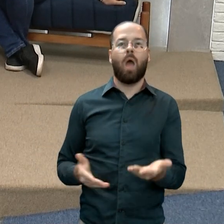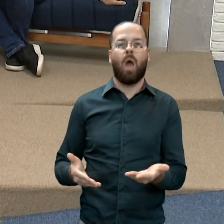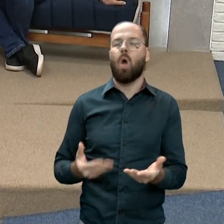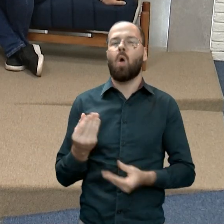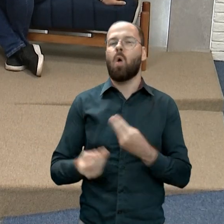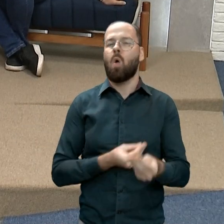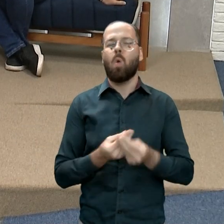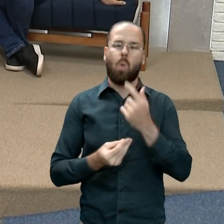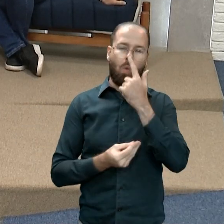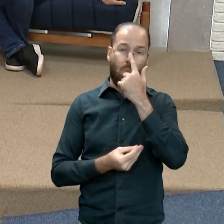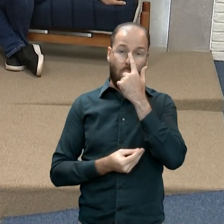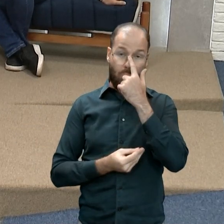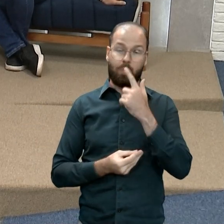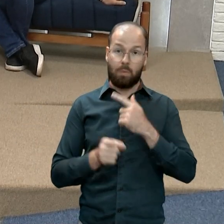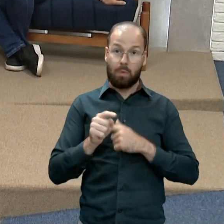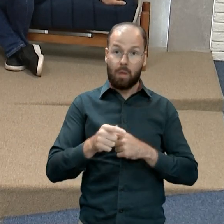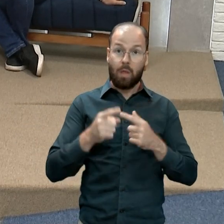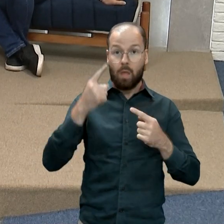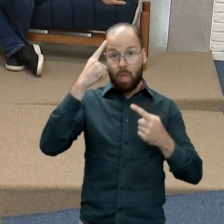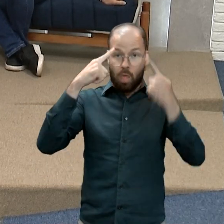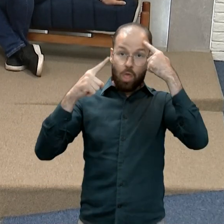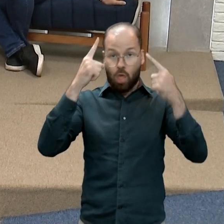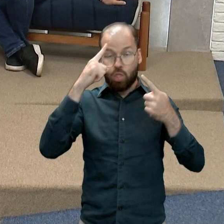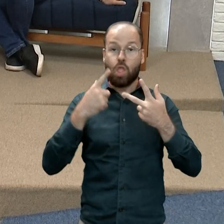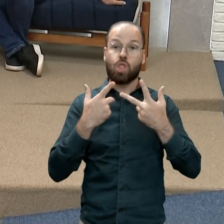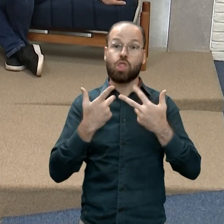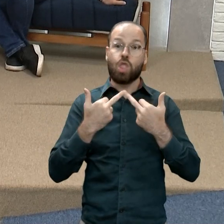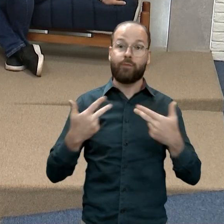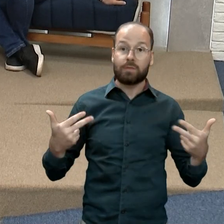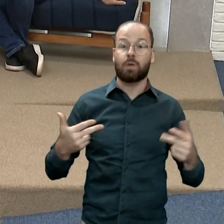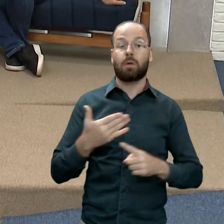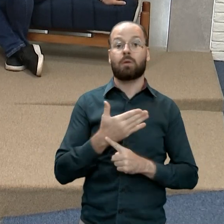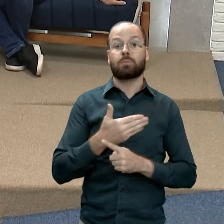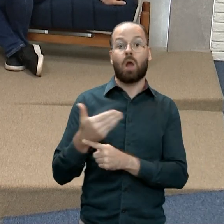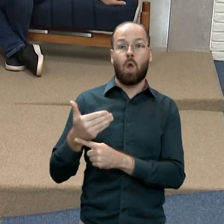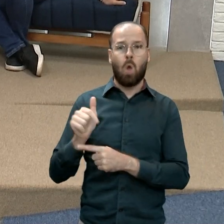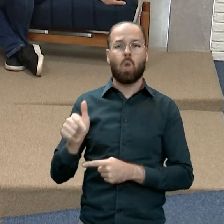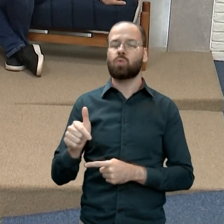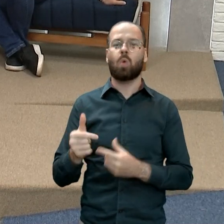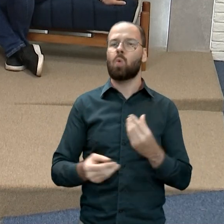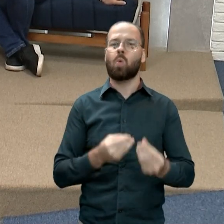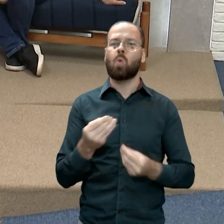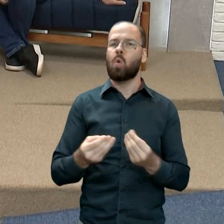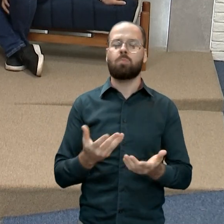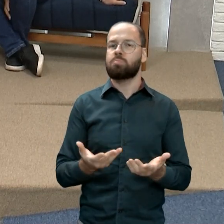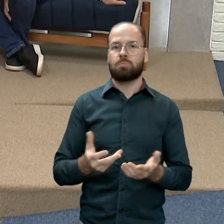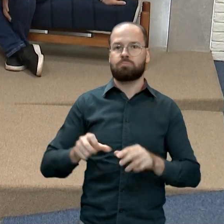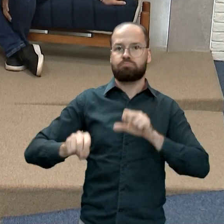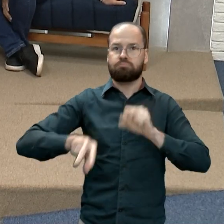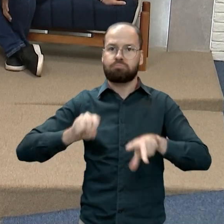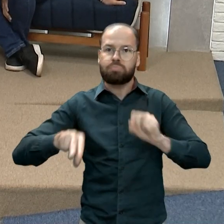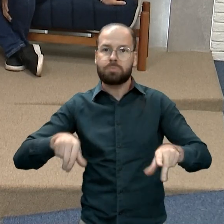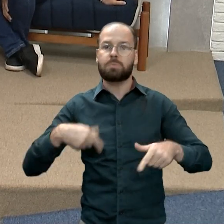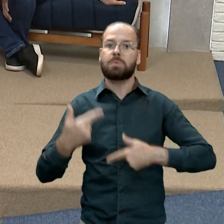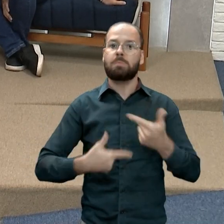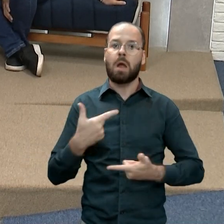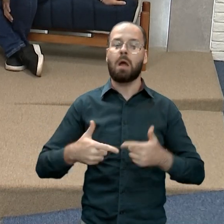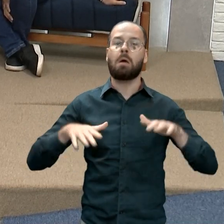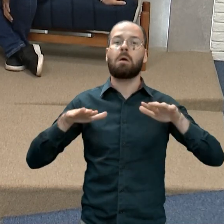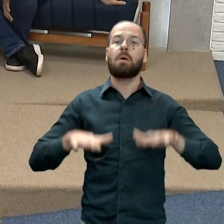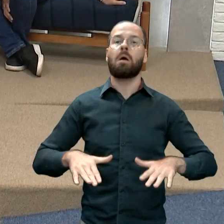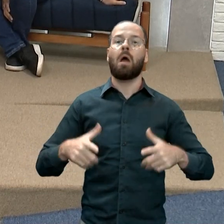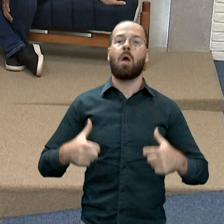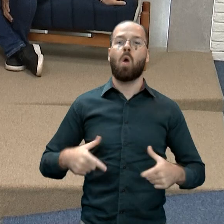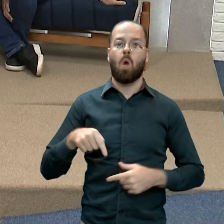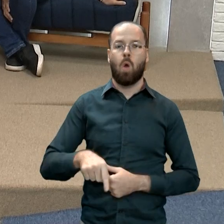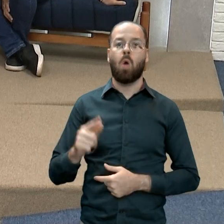tecnológica também. Eu já estendo até a pergunta nesse sentido também. Como que está essa absorção de tudo isso? Vamos lá,